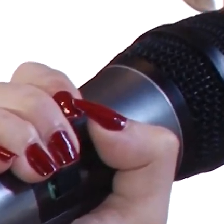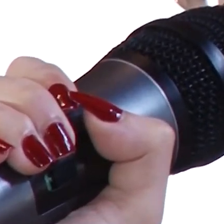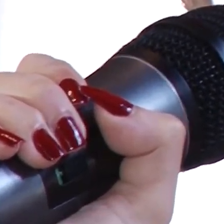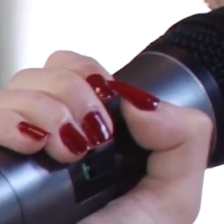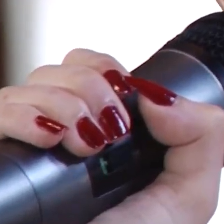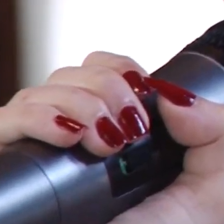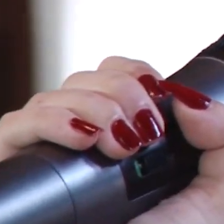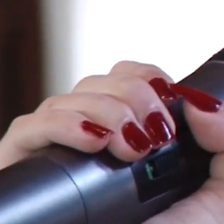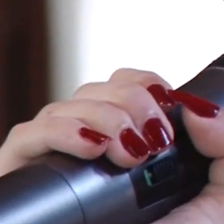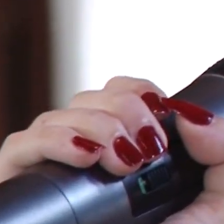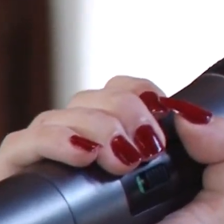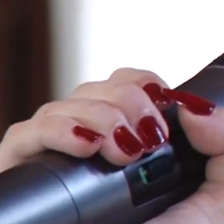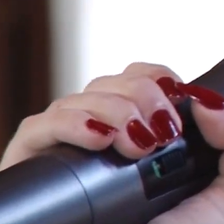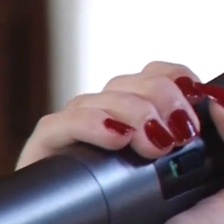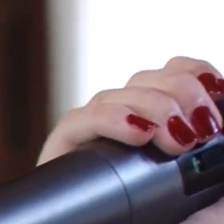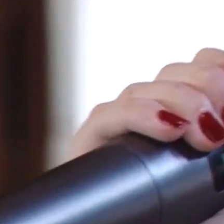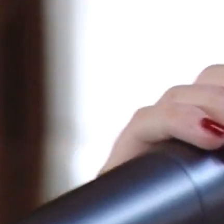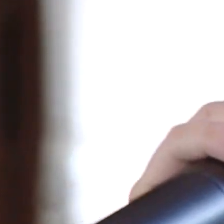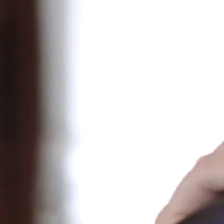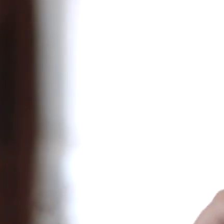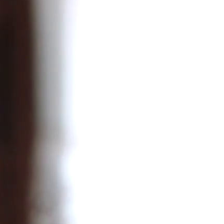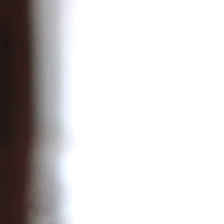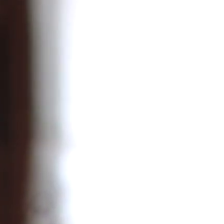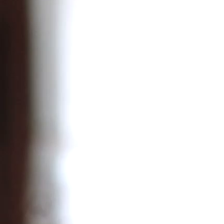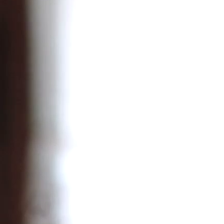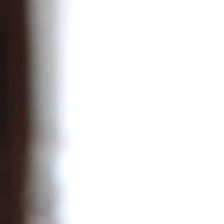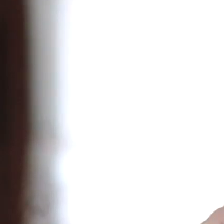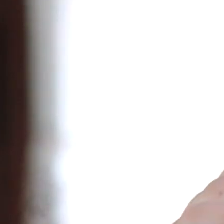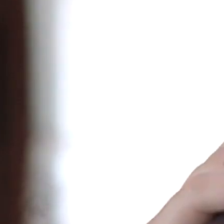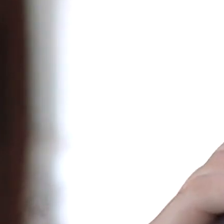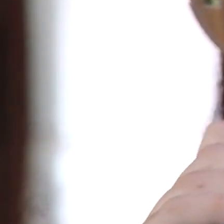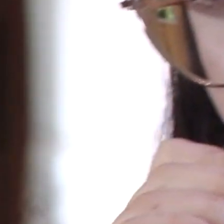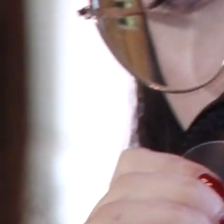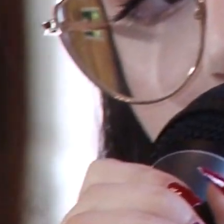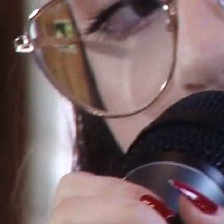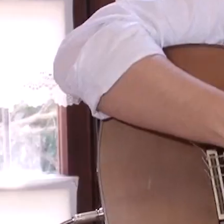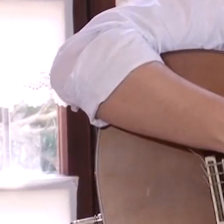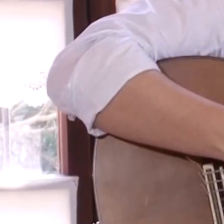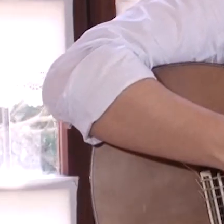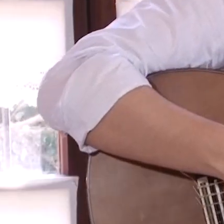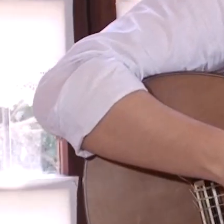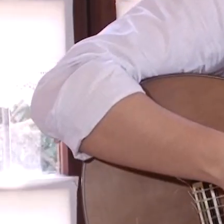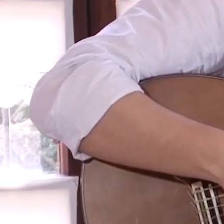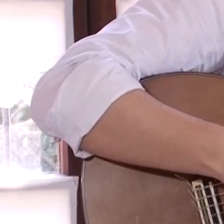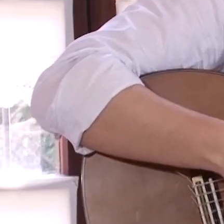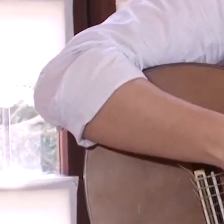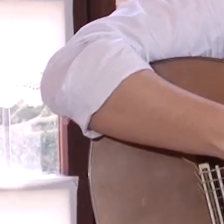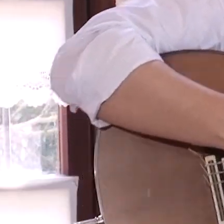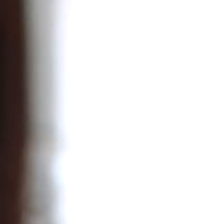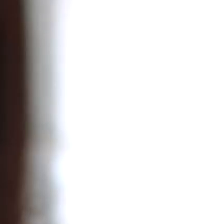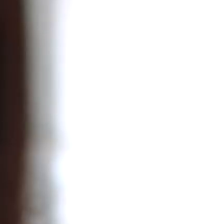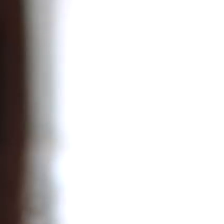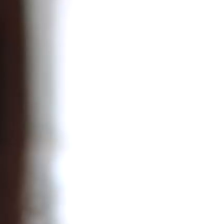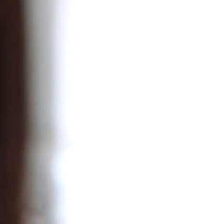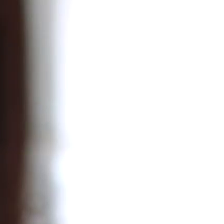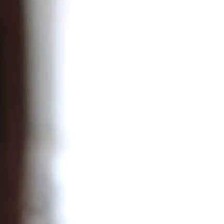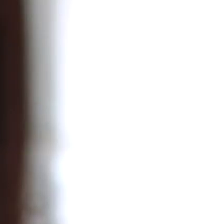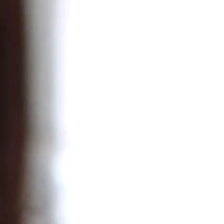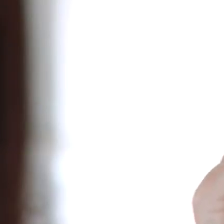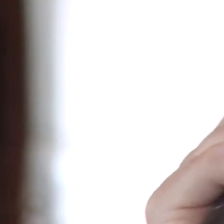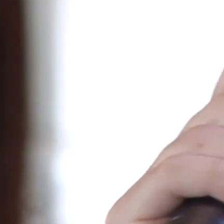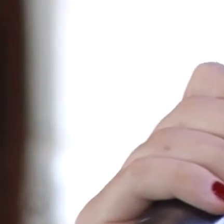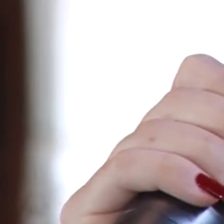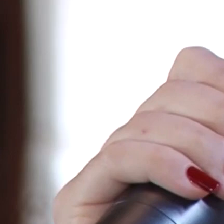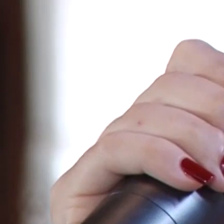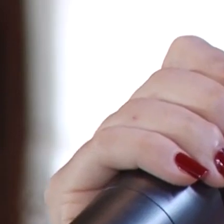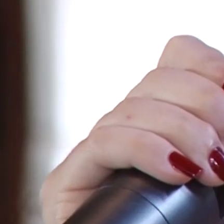ver um lugar pra viver sem chorar. E mostrar para quem quiser ver um lugar